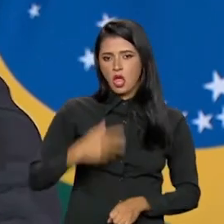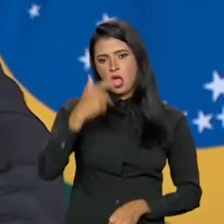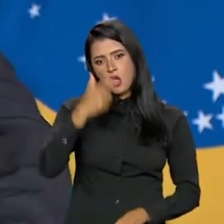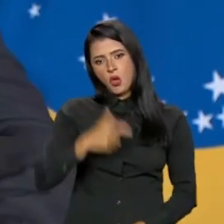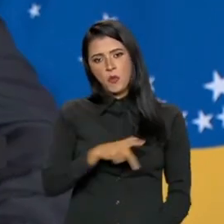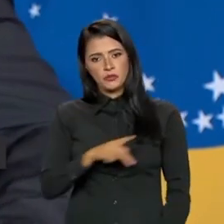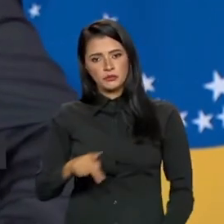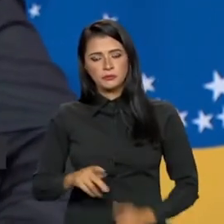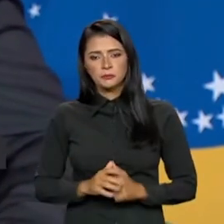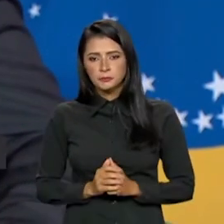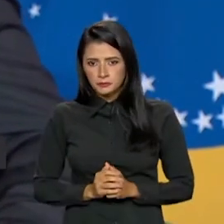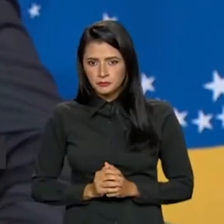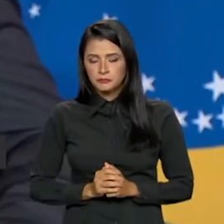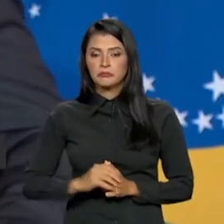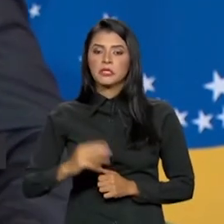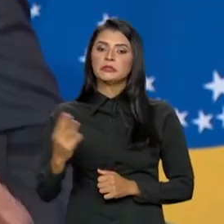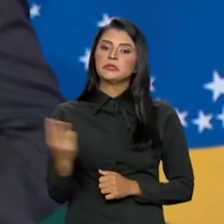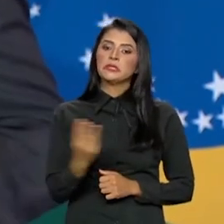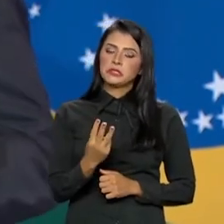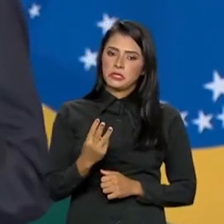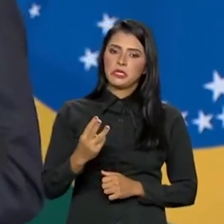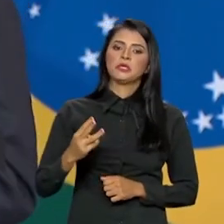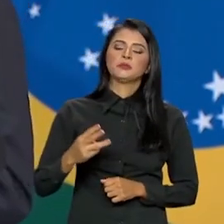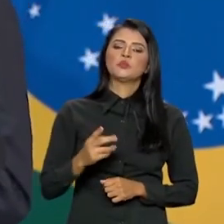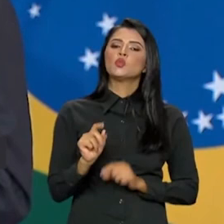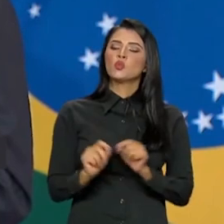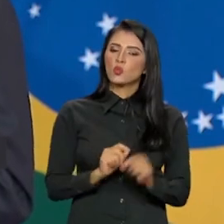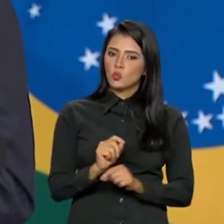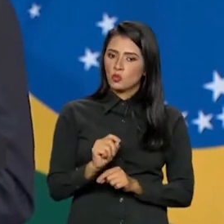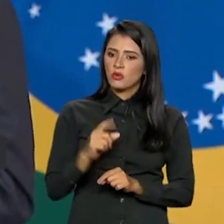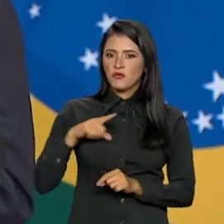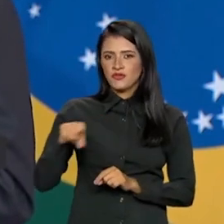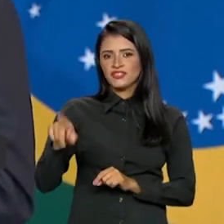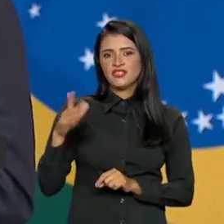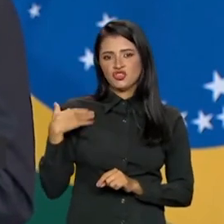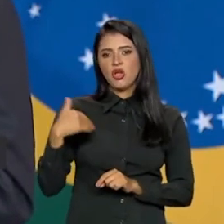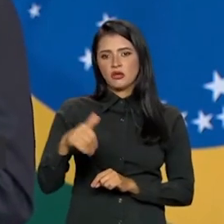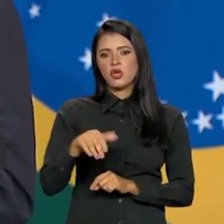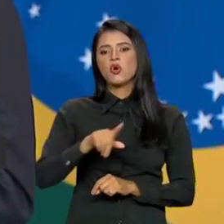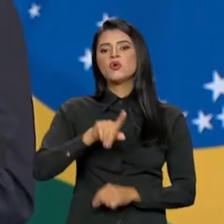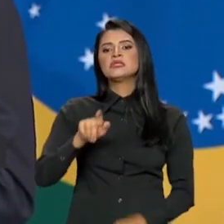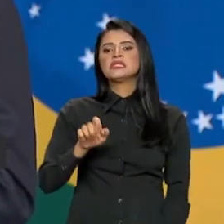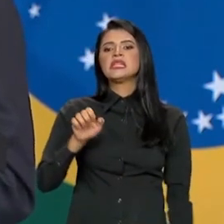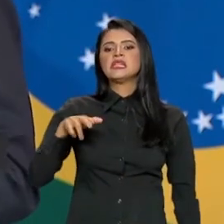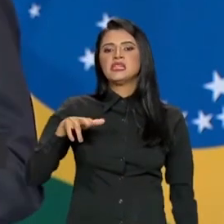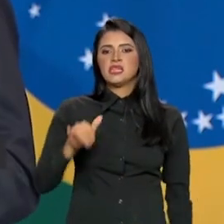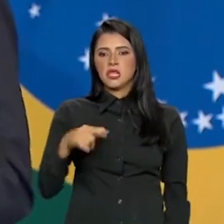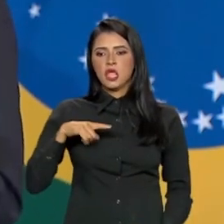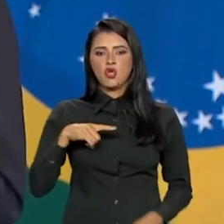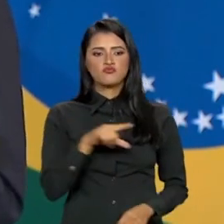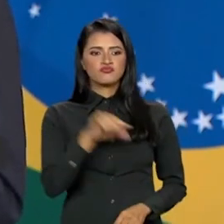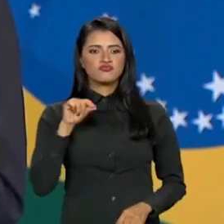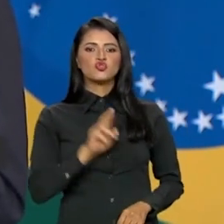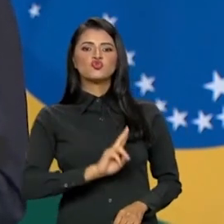A terceira coisa, o Zanin. Você já esperava que eu indicasse o Zanin? Eu acho